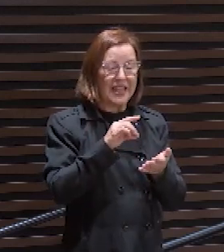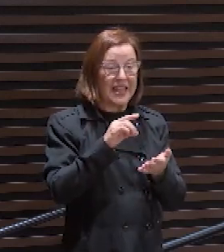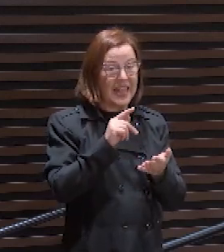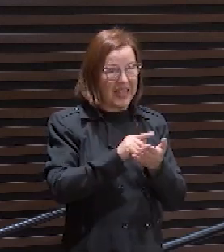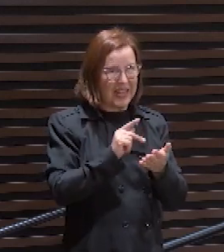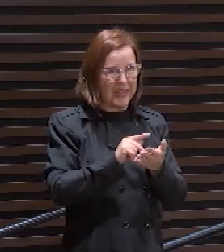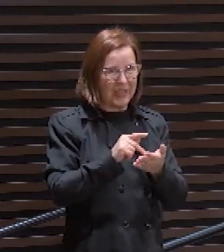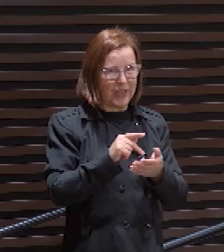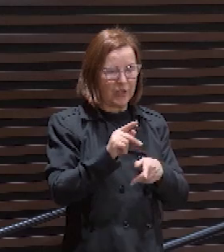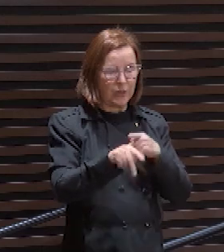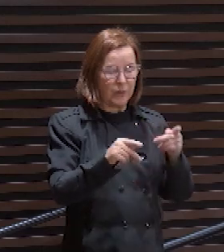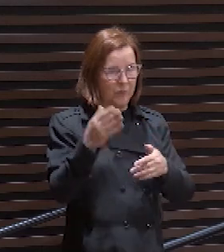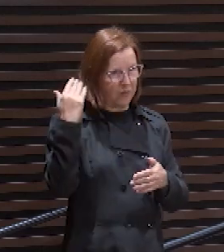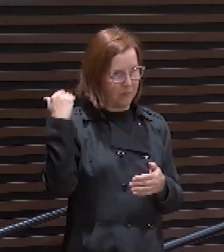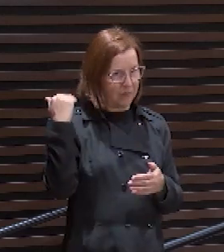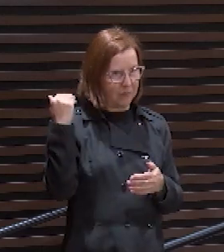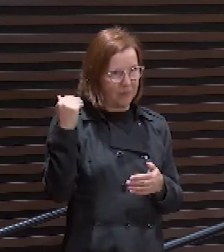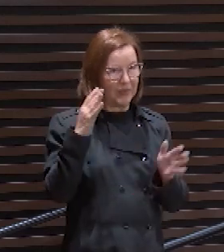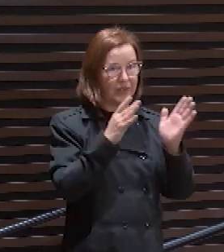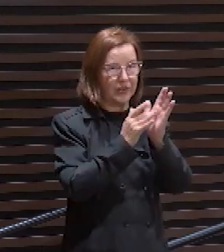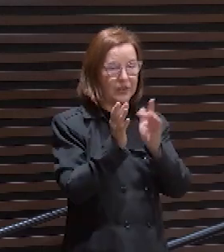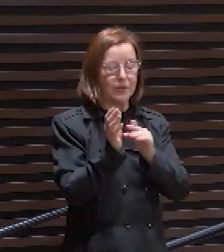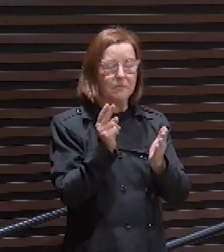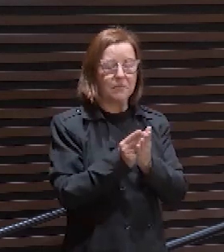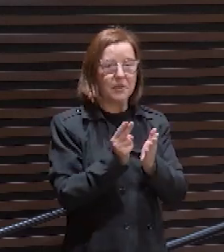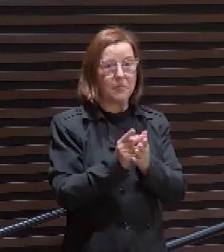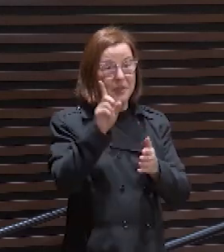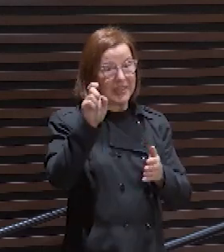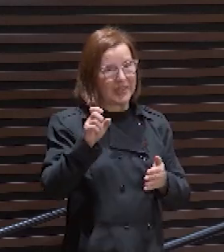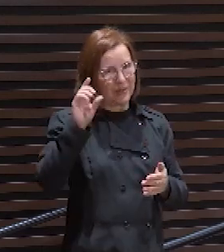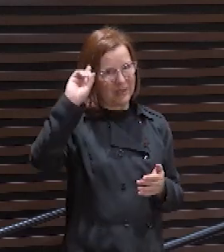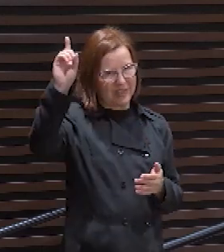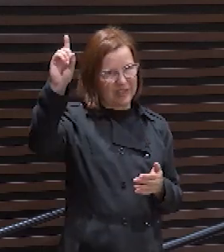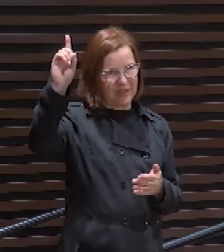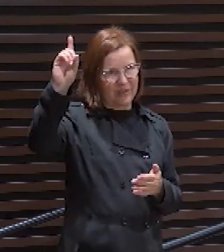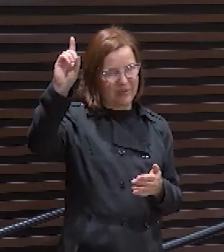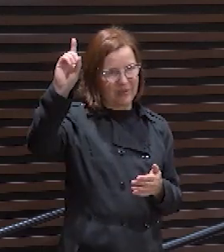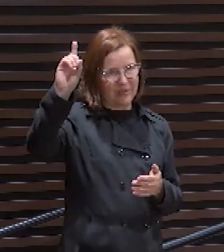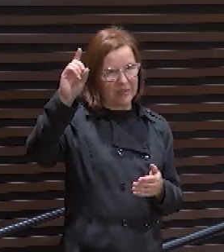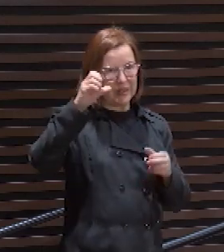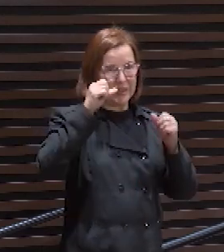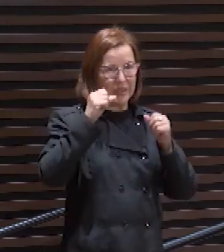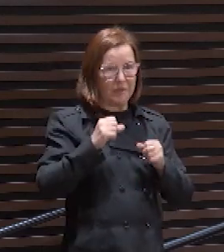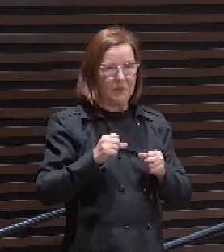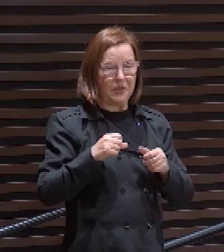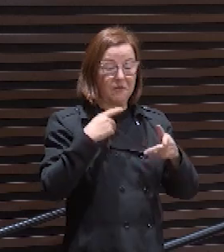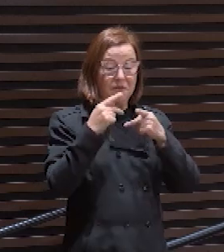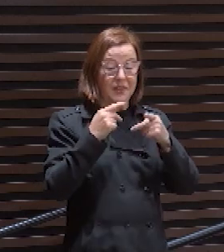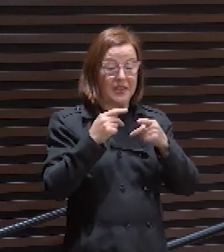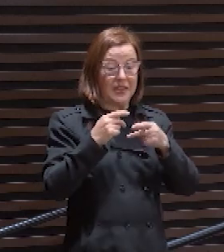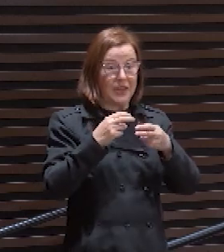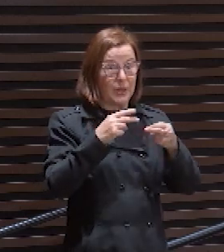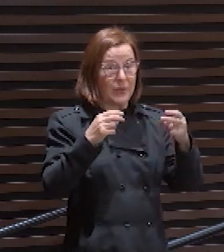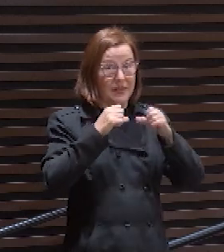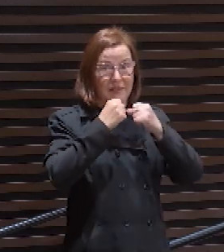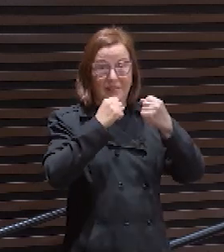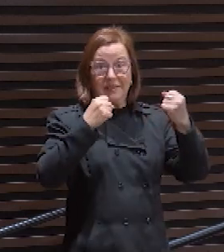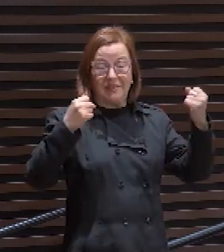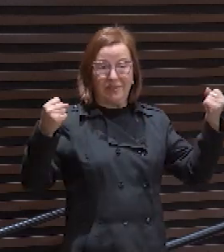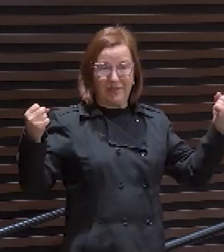que Jesus, ele, mesmo sendo Deus, e podendo comunicar coisas grandiosas de forma que não poderiam